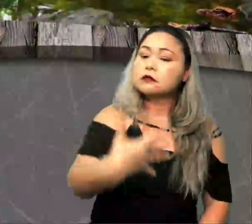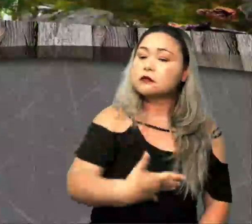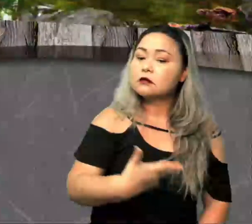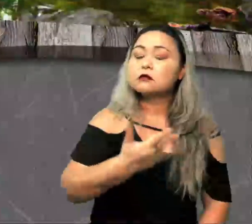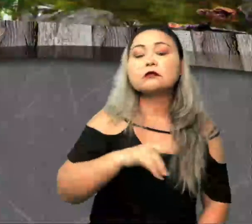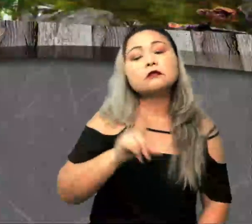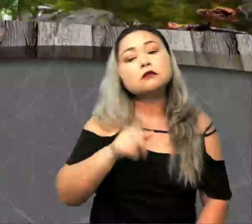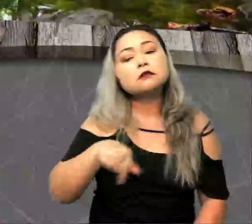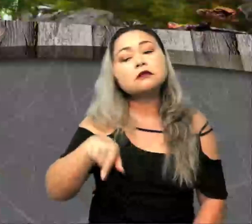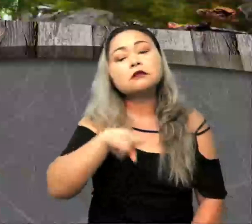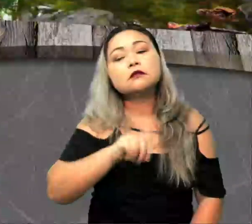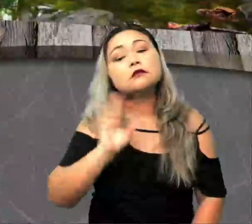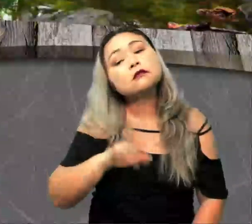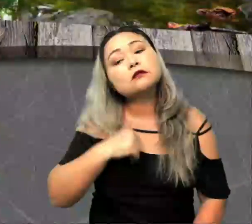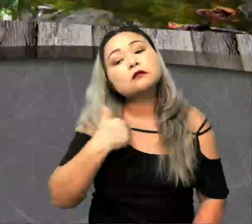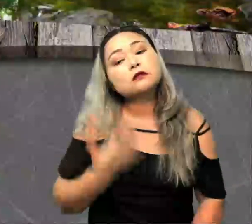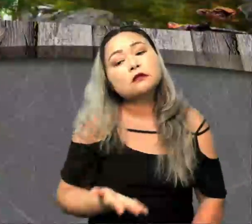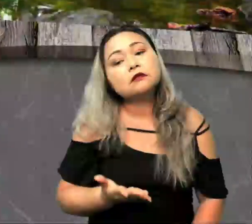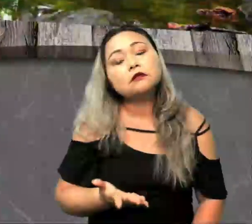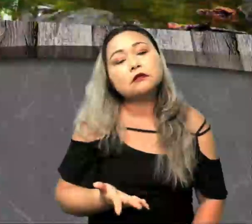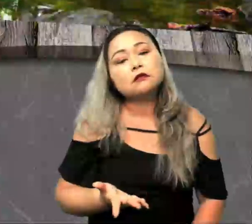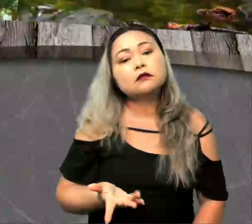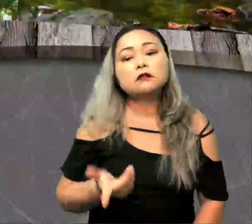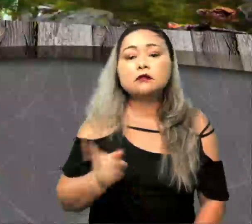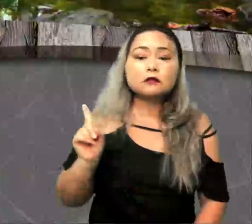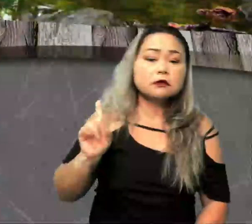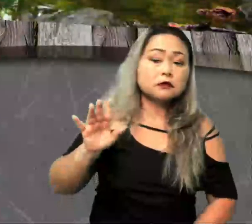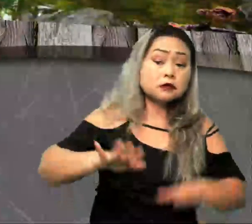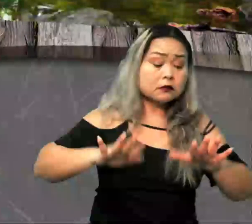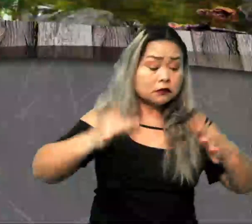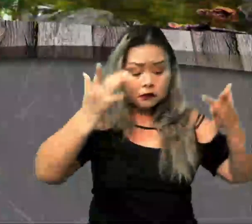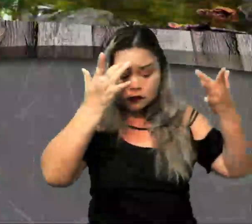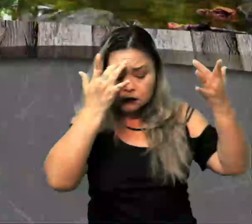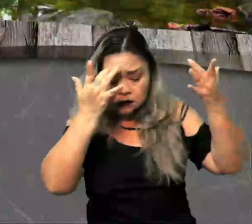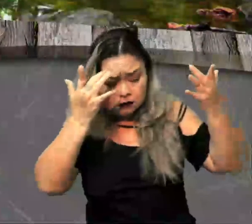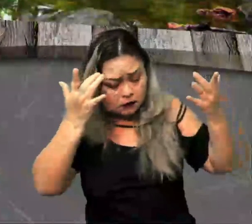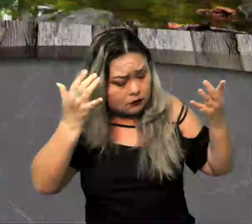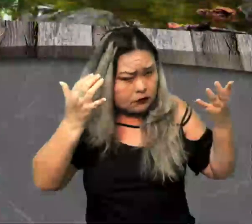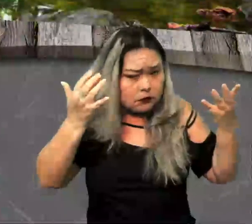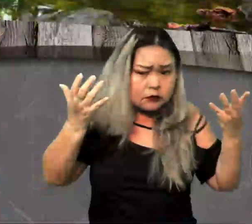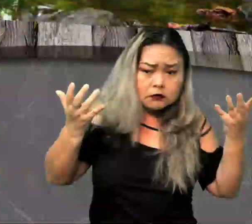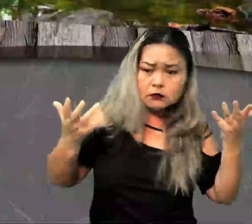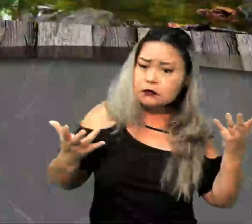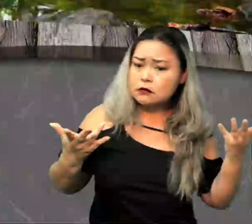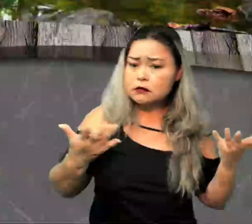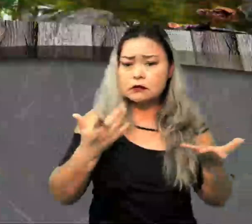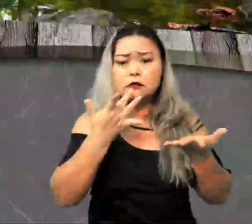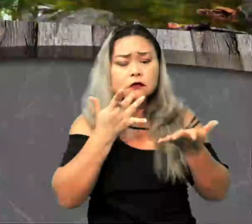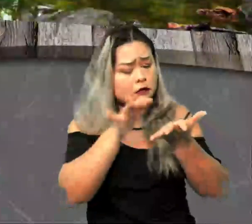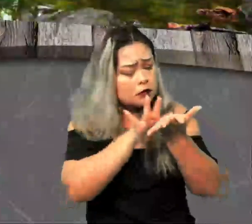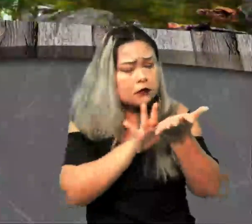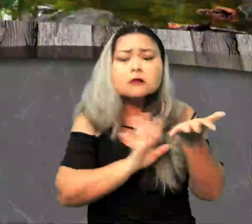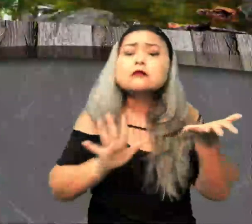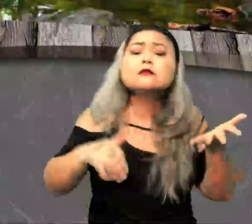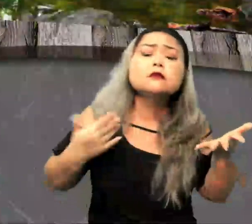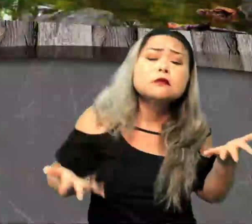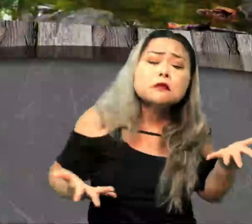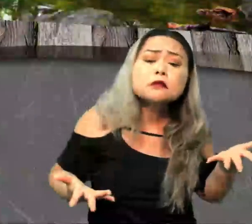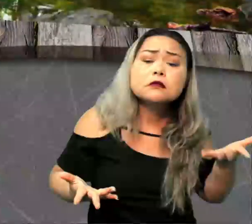vocês. Então, eles ficavam assim meio perdidos. Esse globo vermelho é da